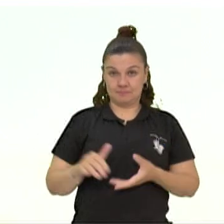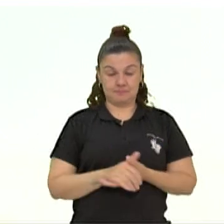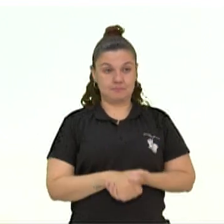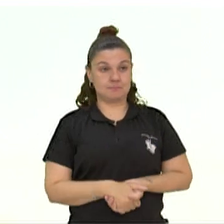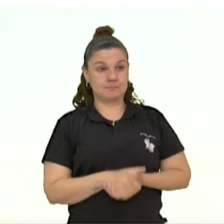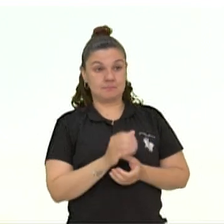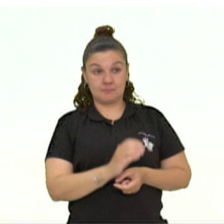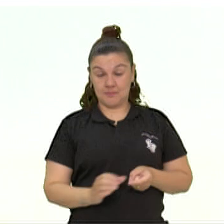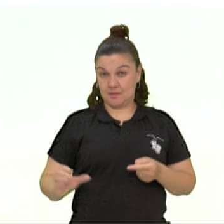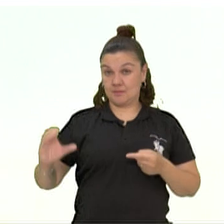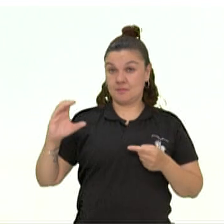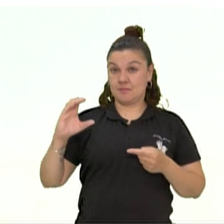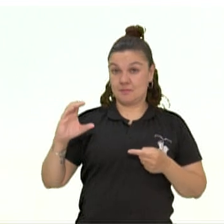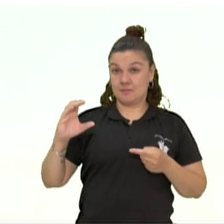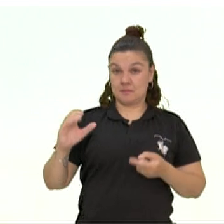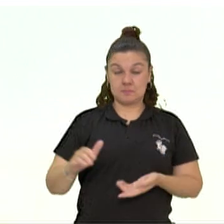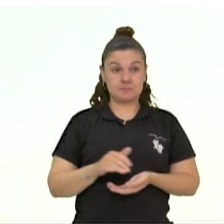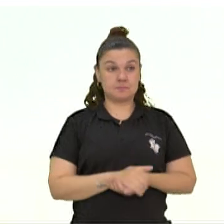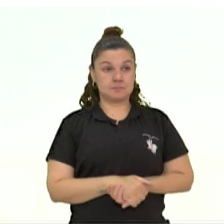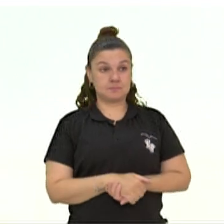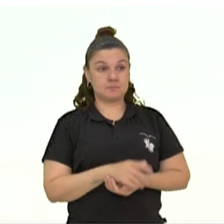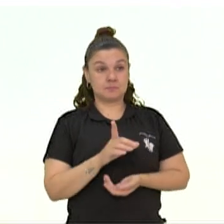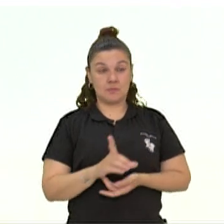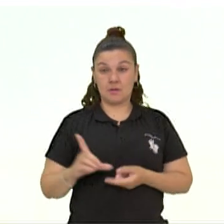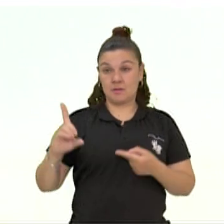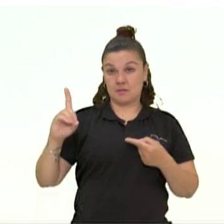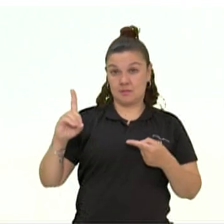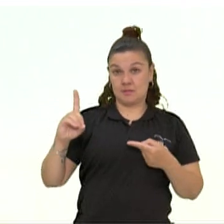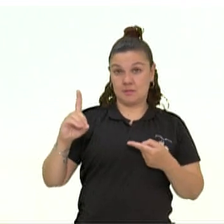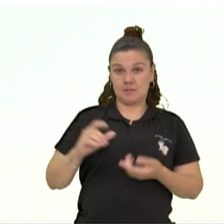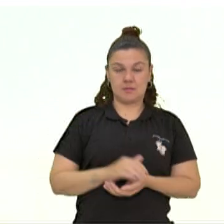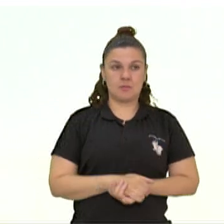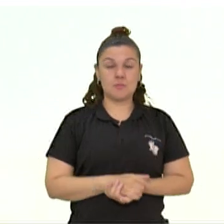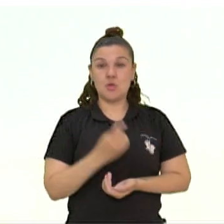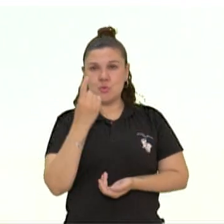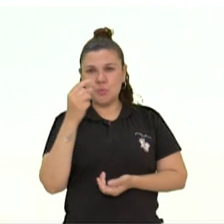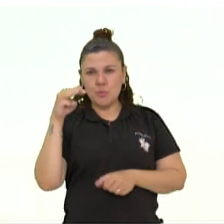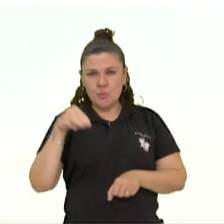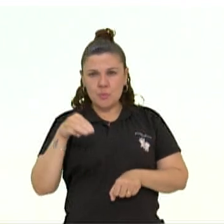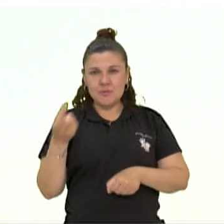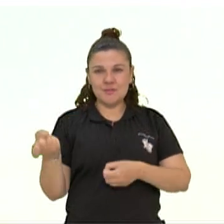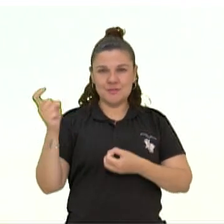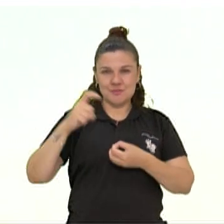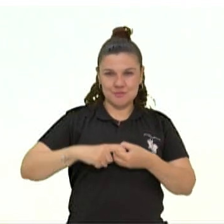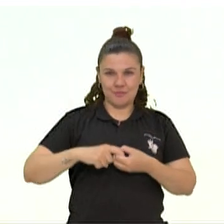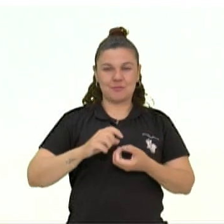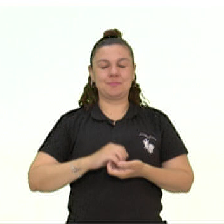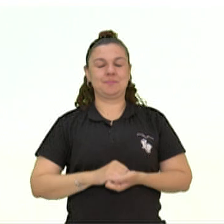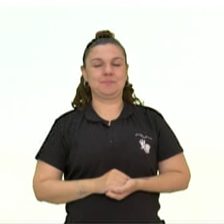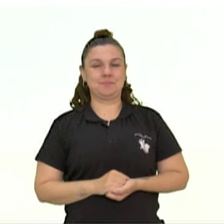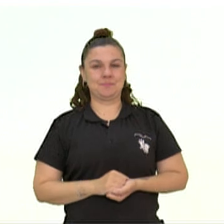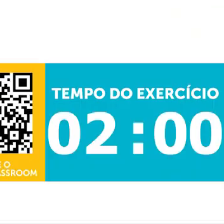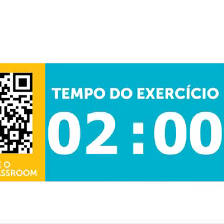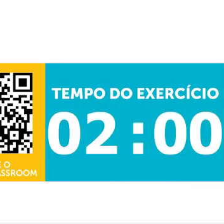sustentáveis, letra B, as cidades globais, letra C, ou letra D, as megalópolis. 1 minutinho, a gente já volta.